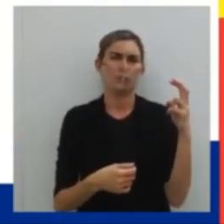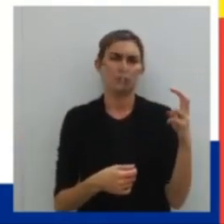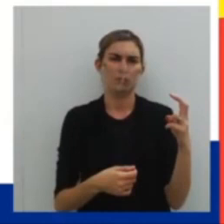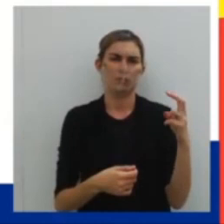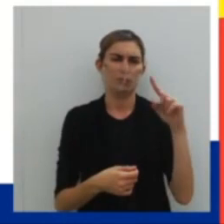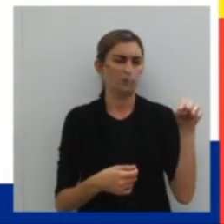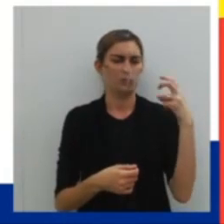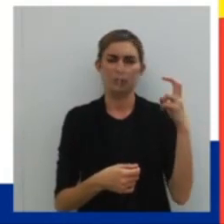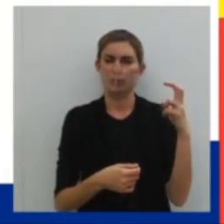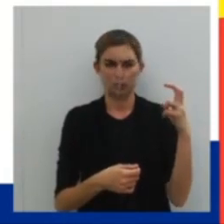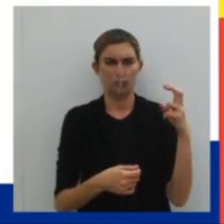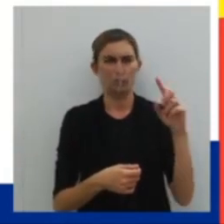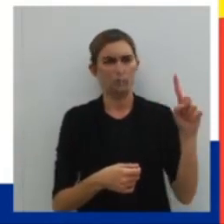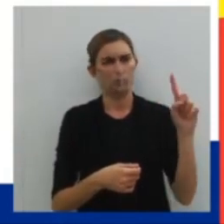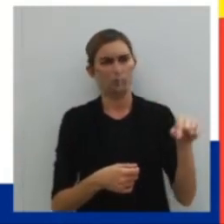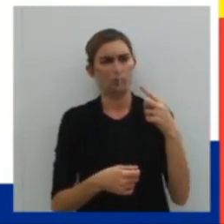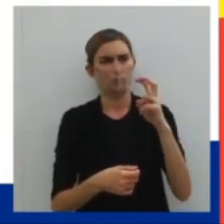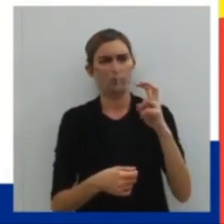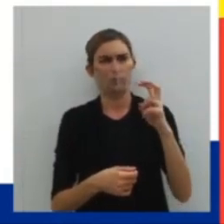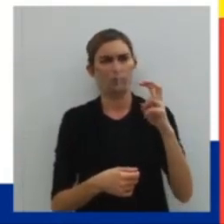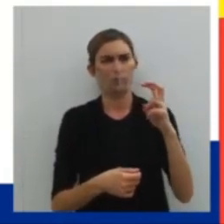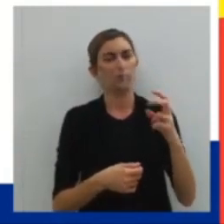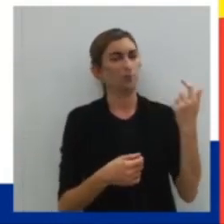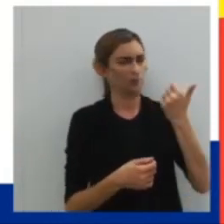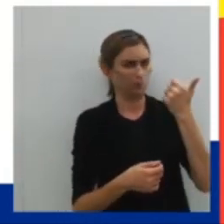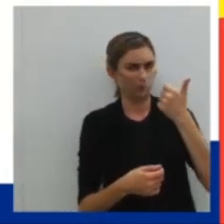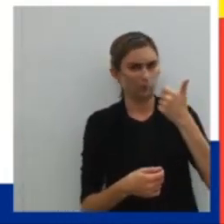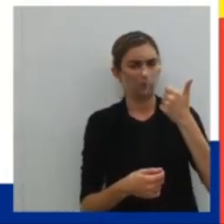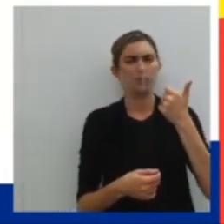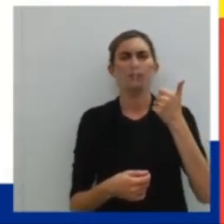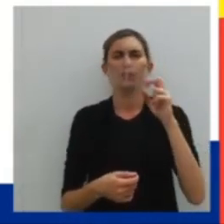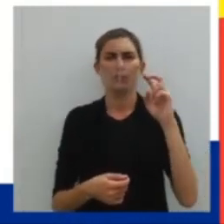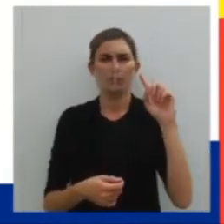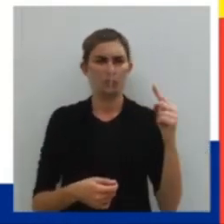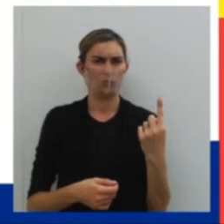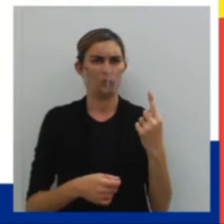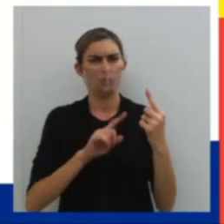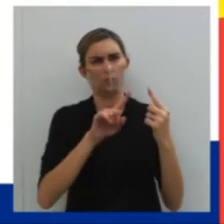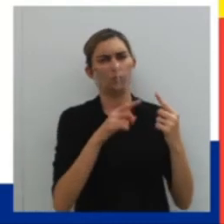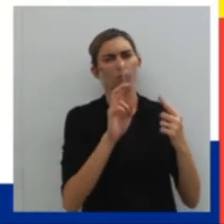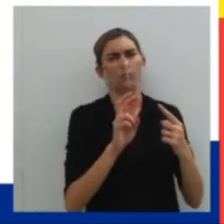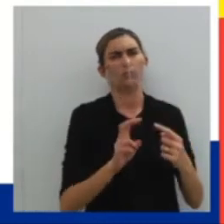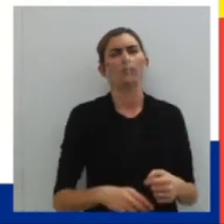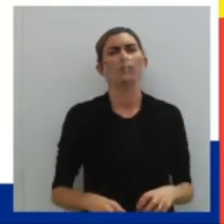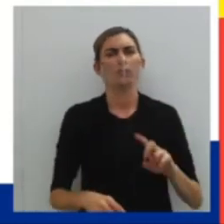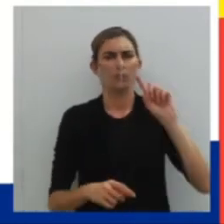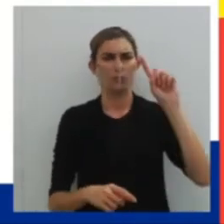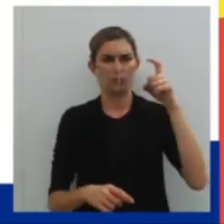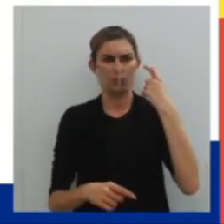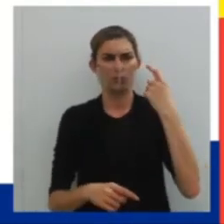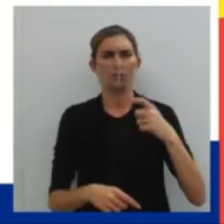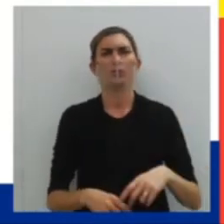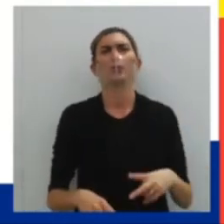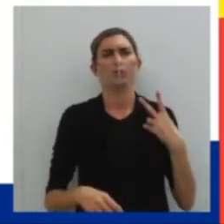pelos elementos 1, 5. Lembra bem, ó, o primeiro elemento faz parte do X, é o elemento